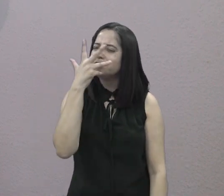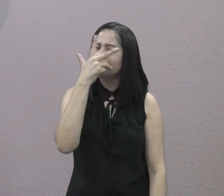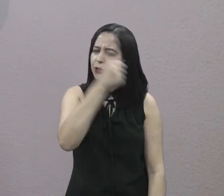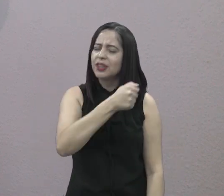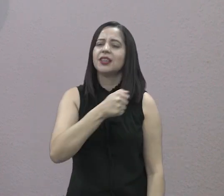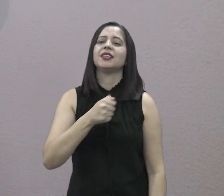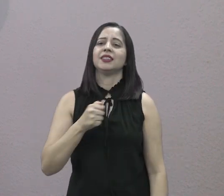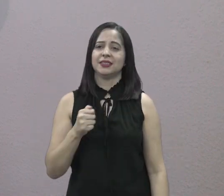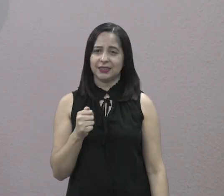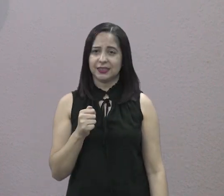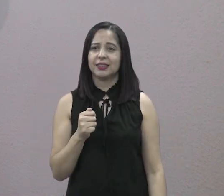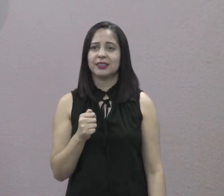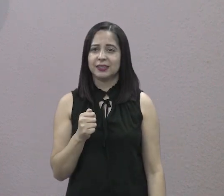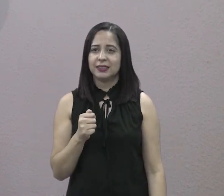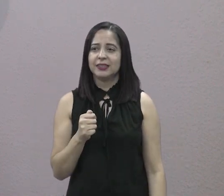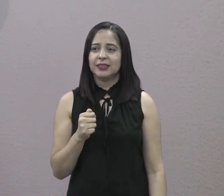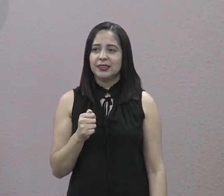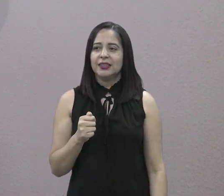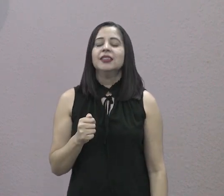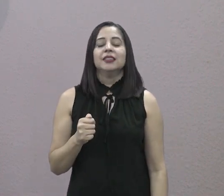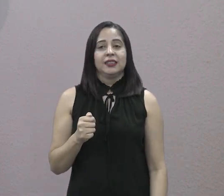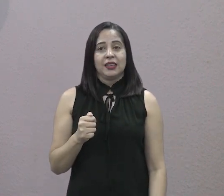preserve a